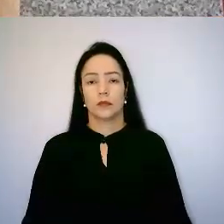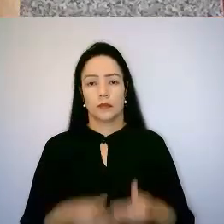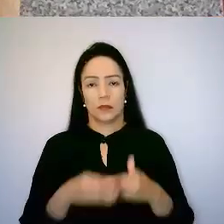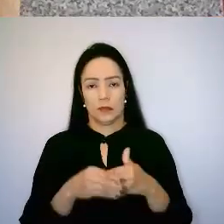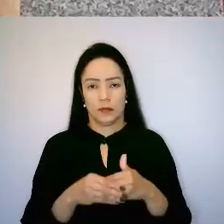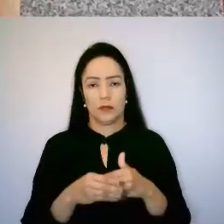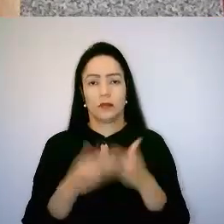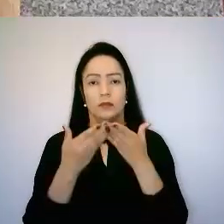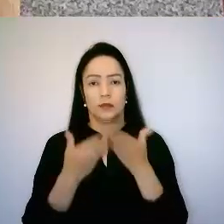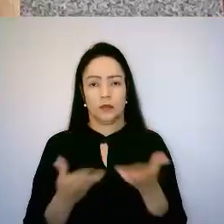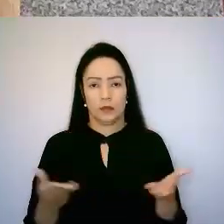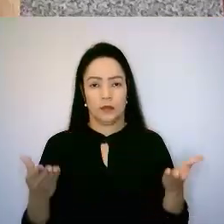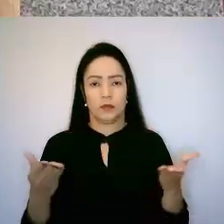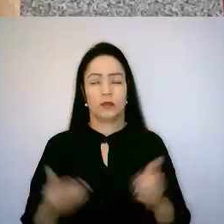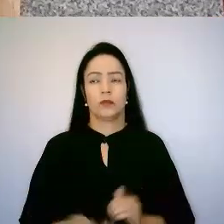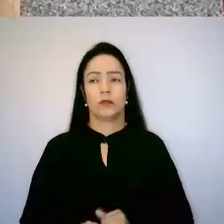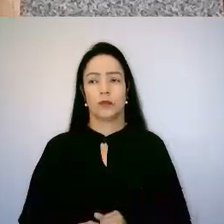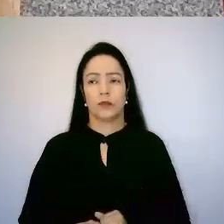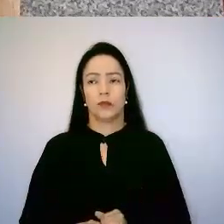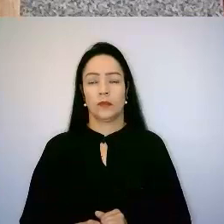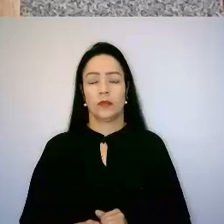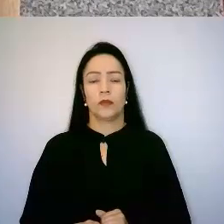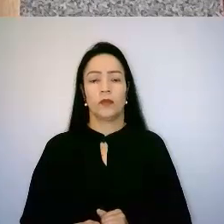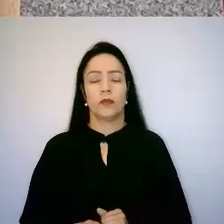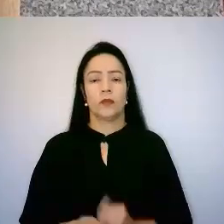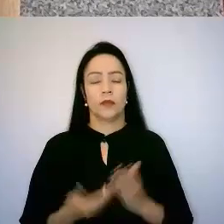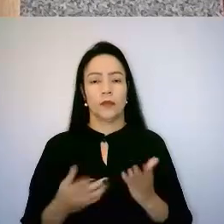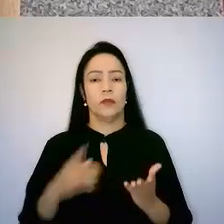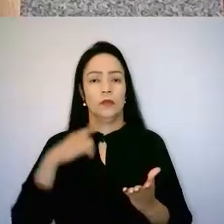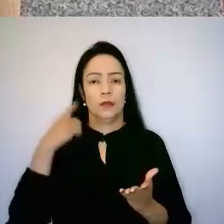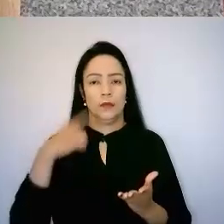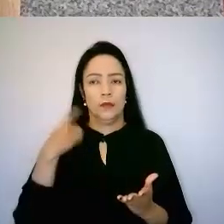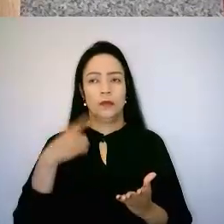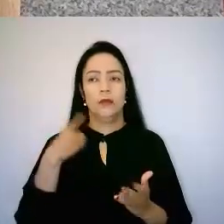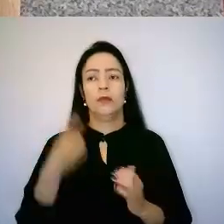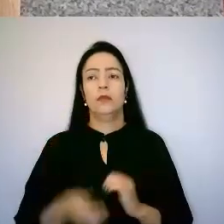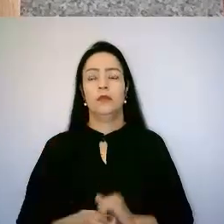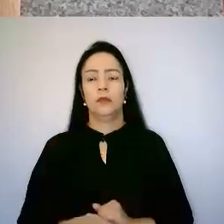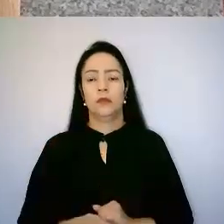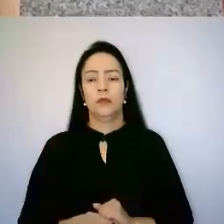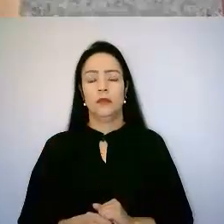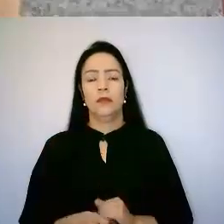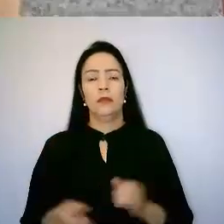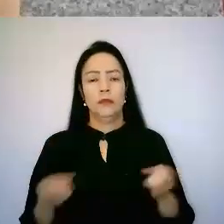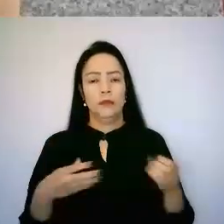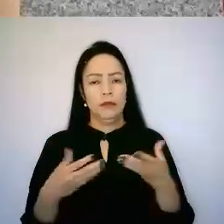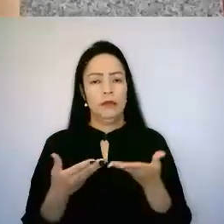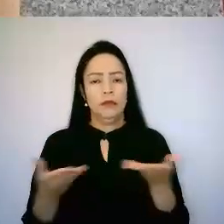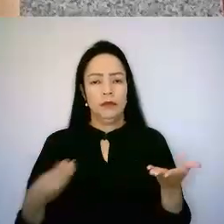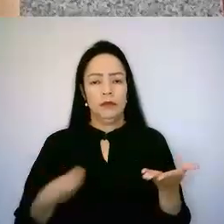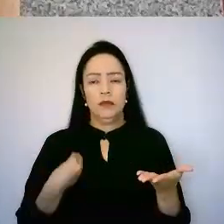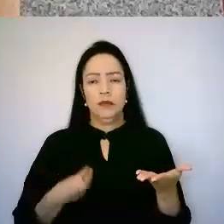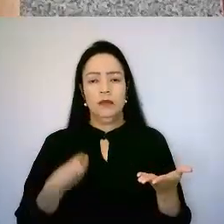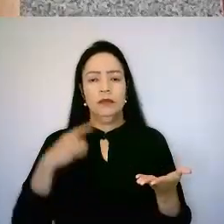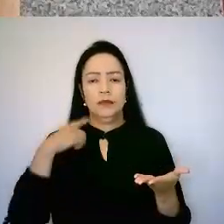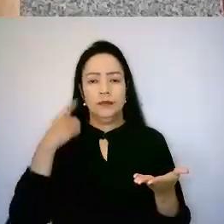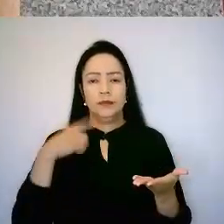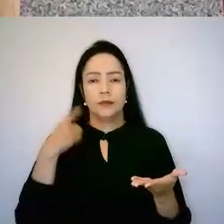excelências senhores desembargadores cumprimento também os novos advogados aqui presentes